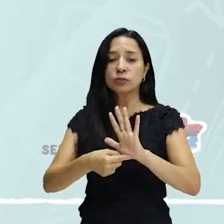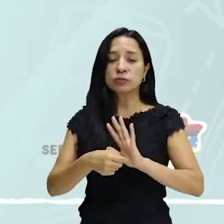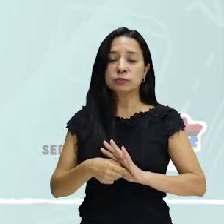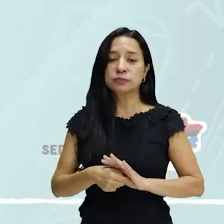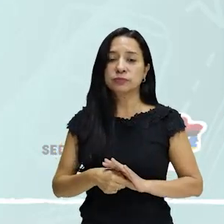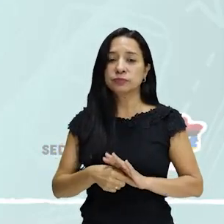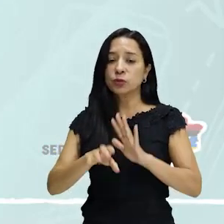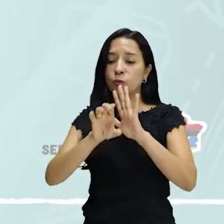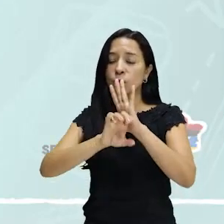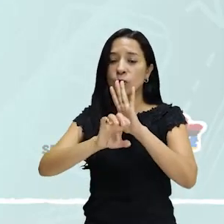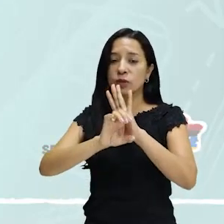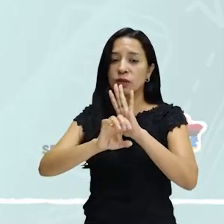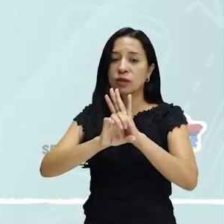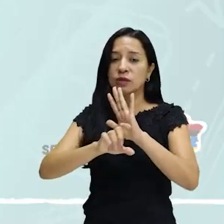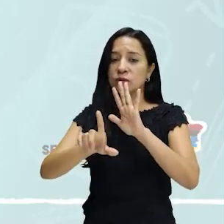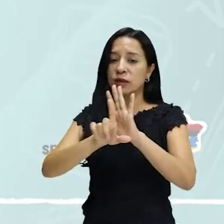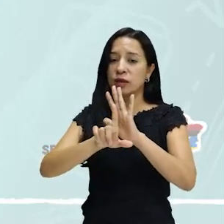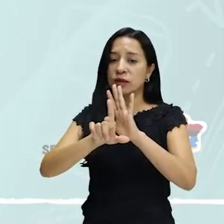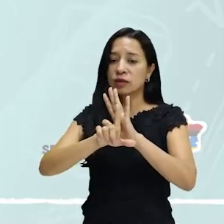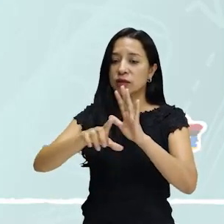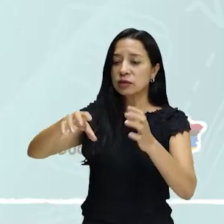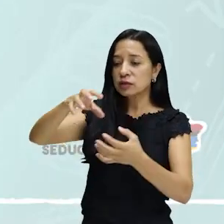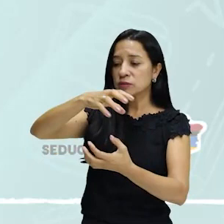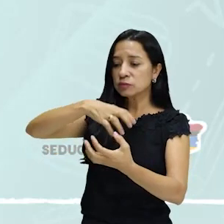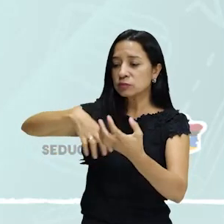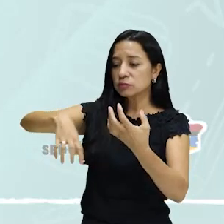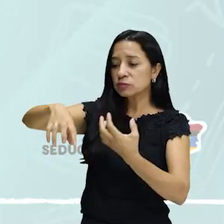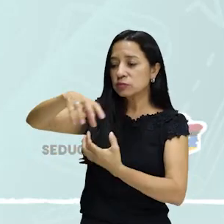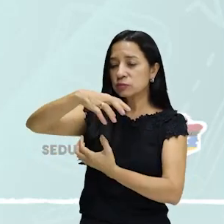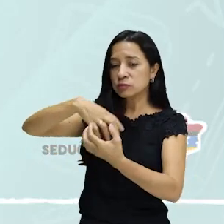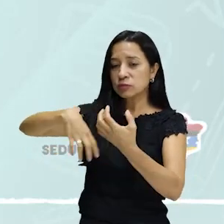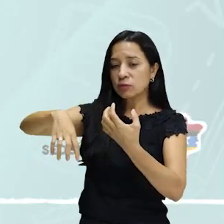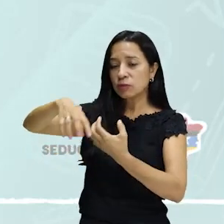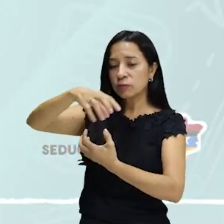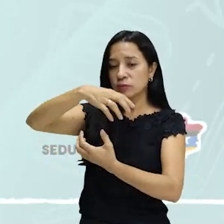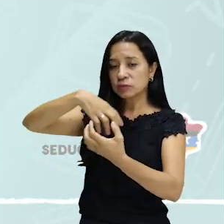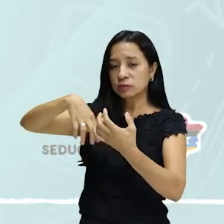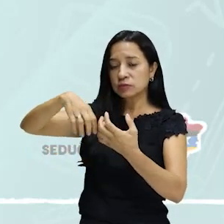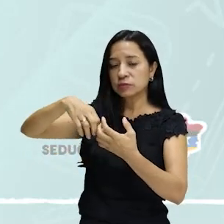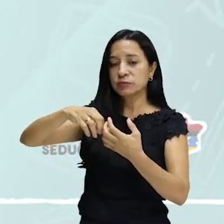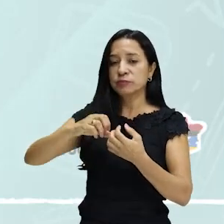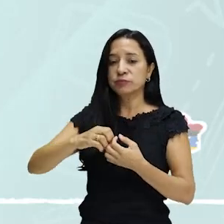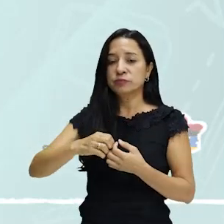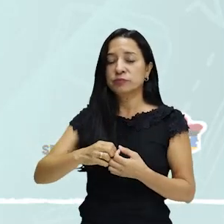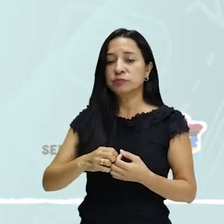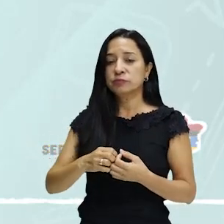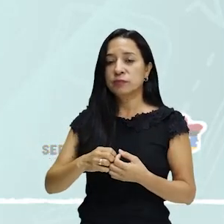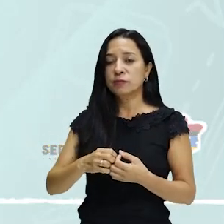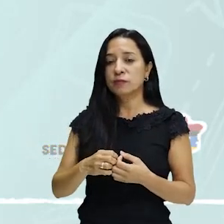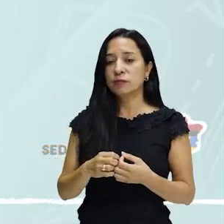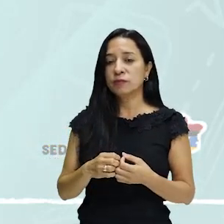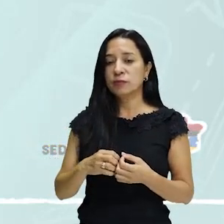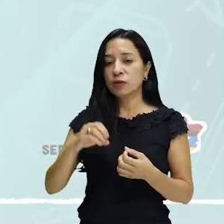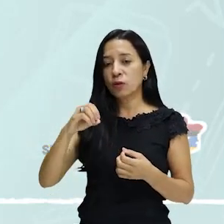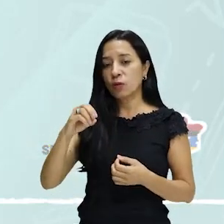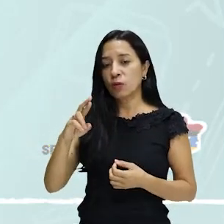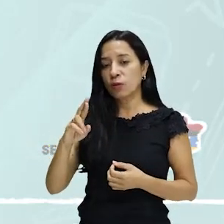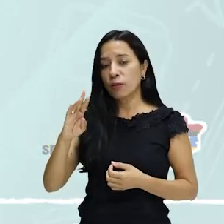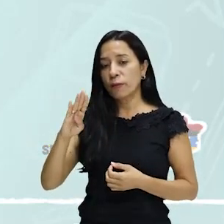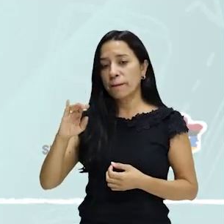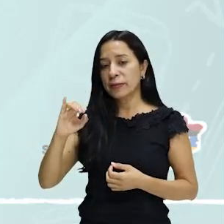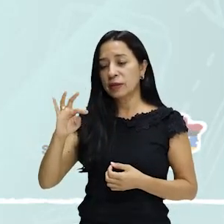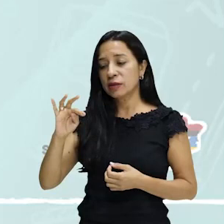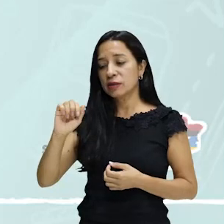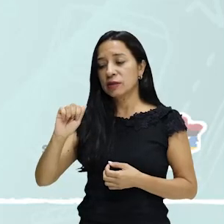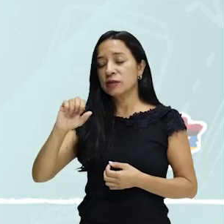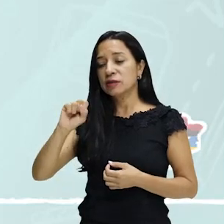é justamente a lei das órbitas, certo? Chamado de lei das órbitas, certo? Que é essa lei das órbitas, ela vai